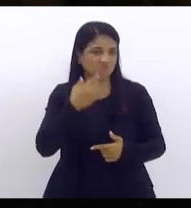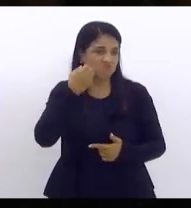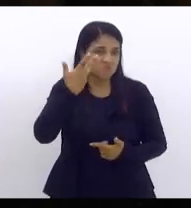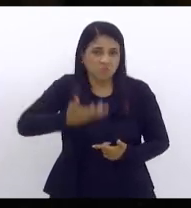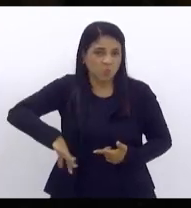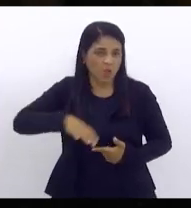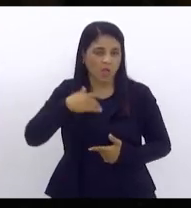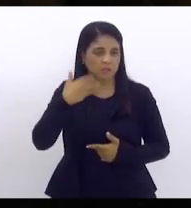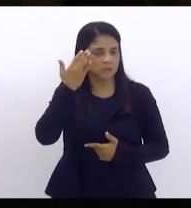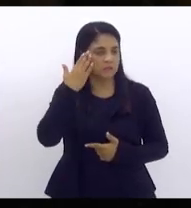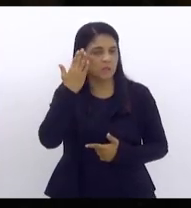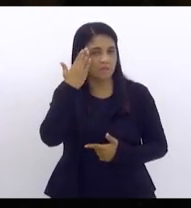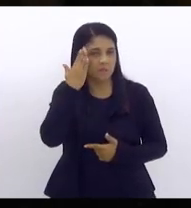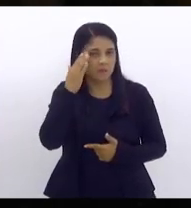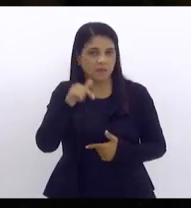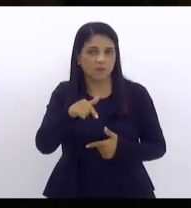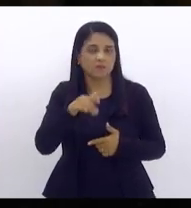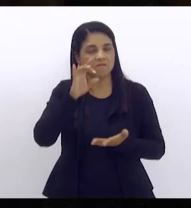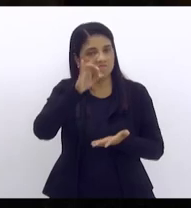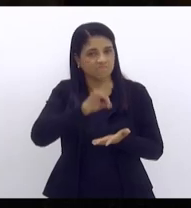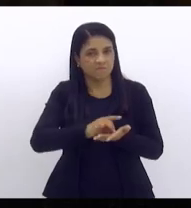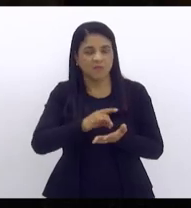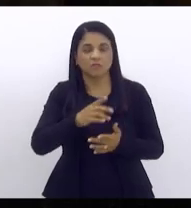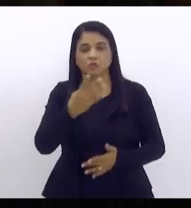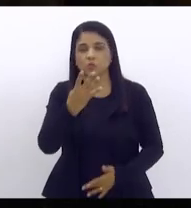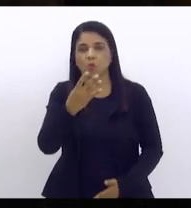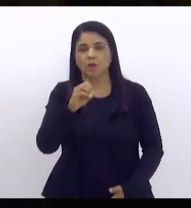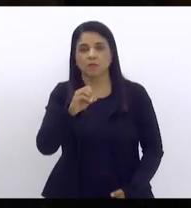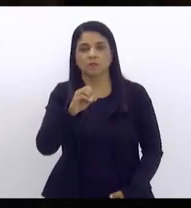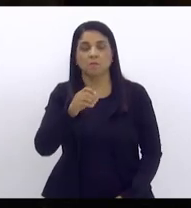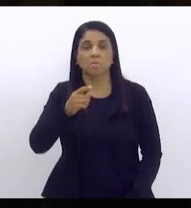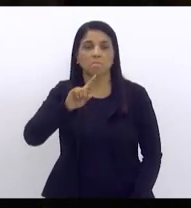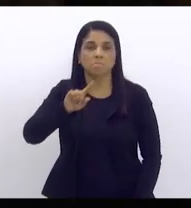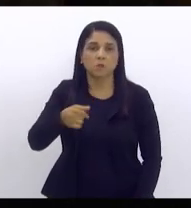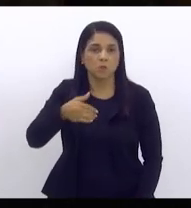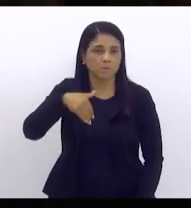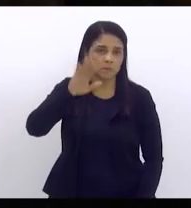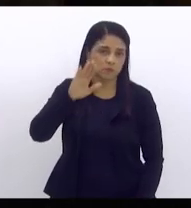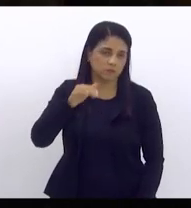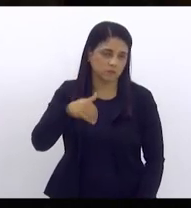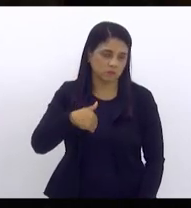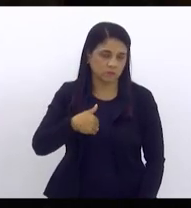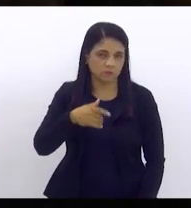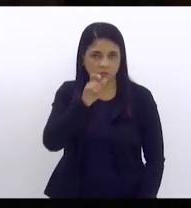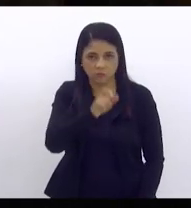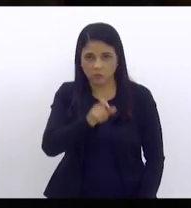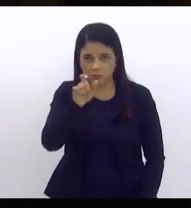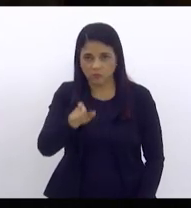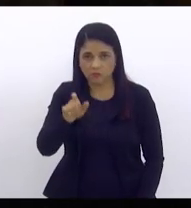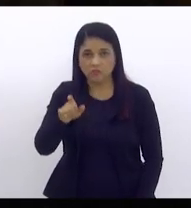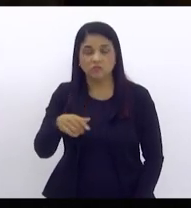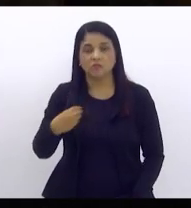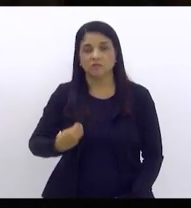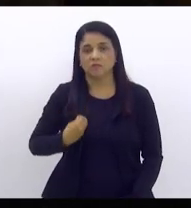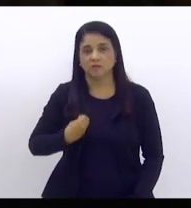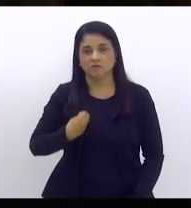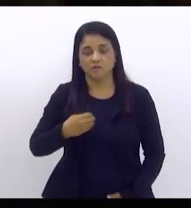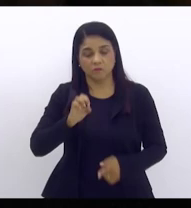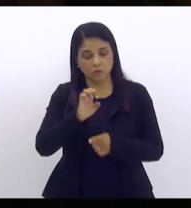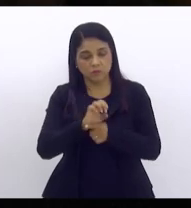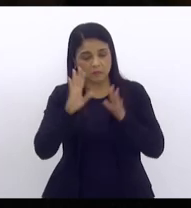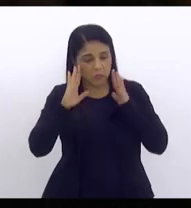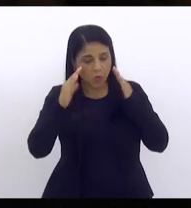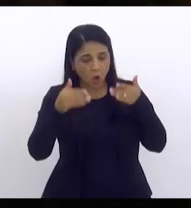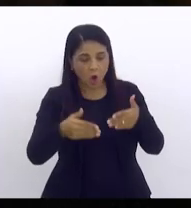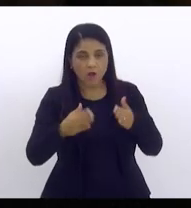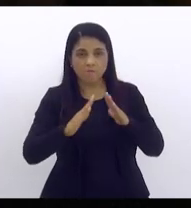a realidade de mais de 140 mil pessoas que vivem, sim, com um Estado que só olha para a favela